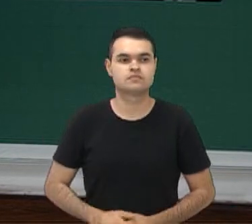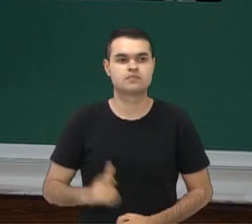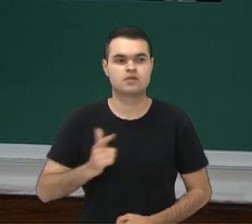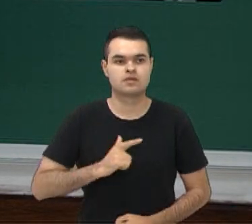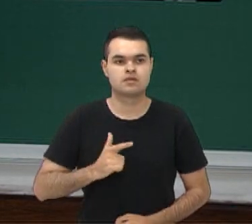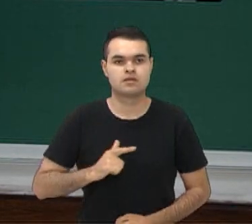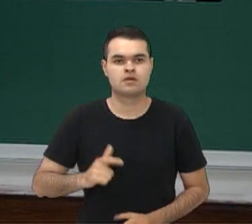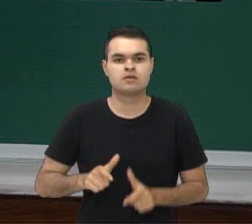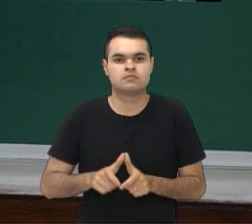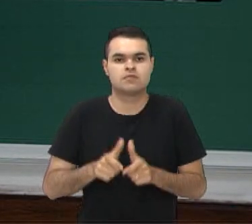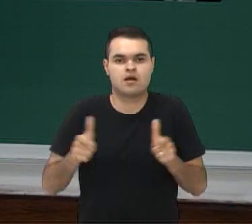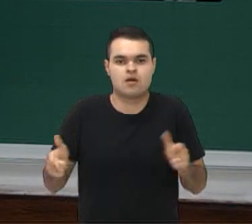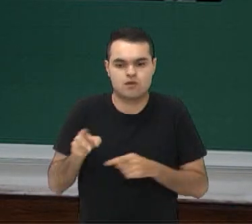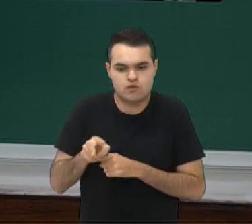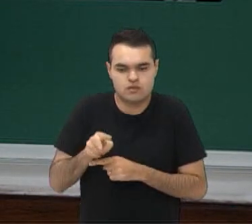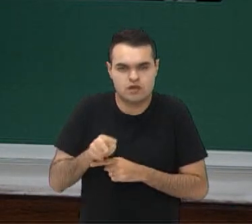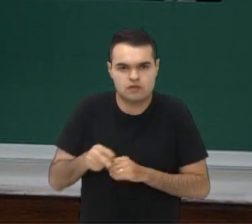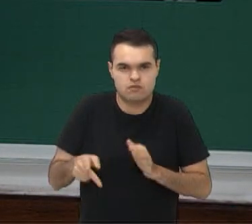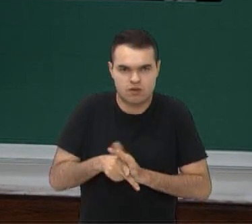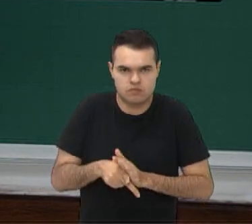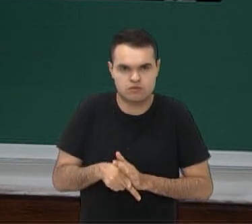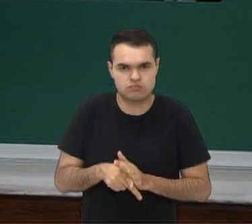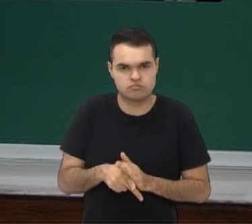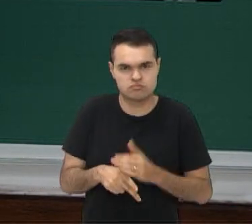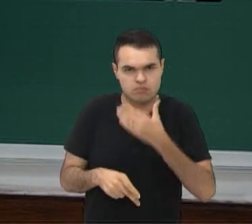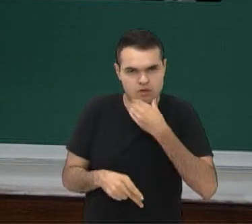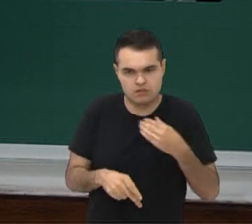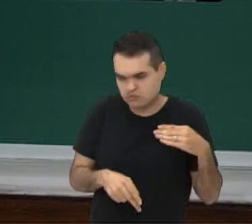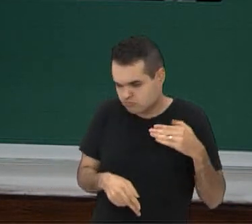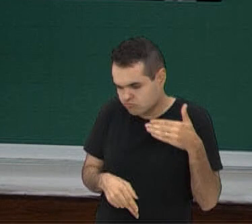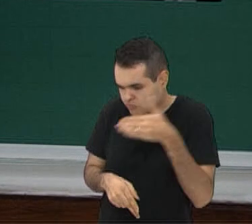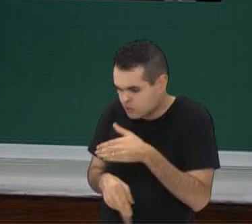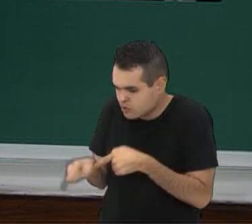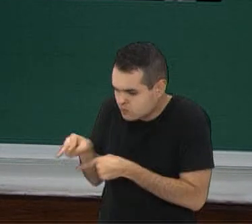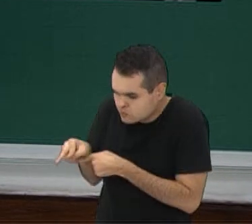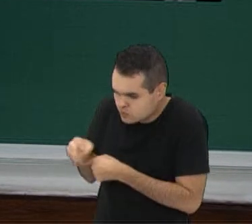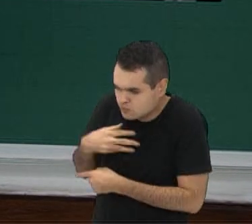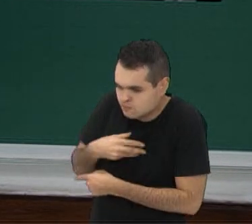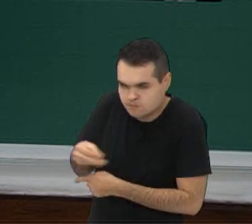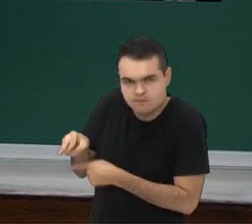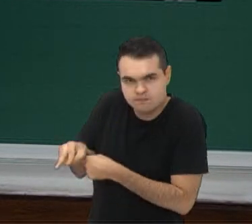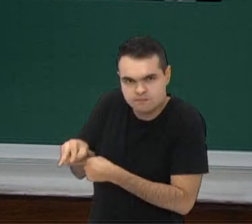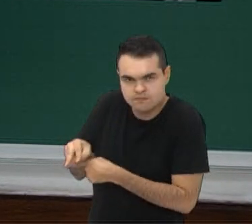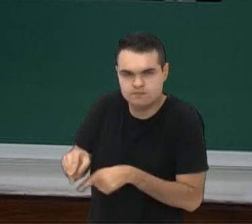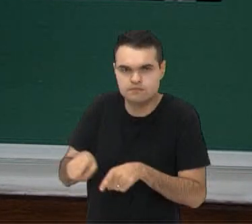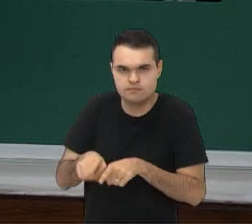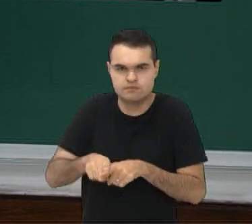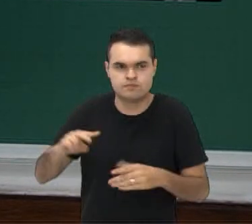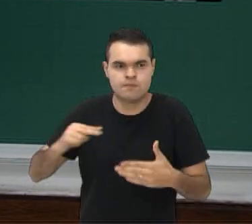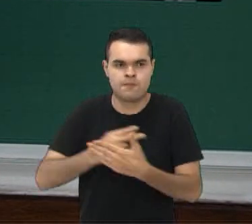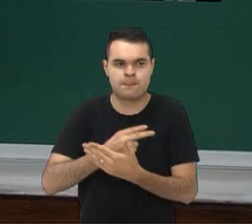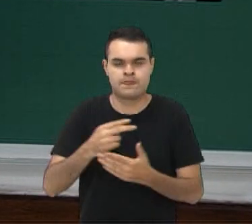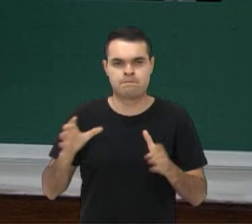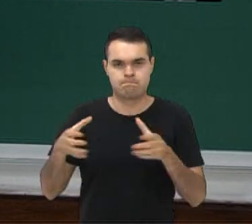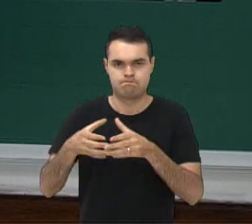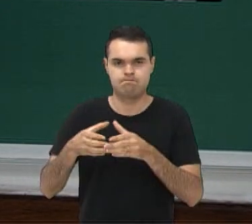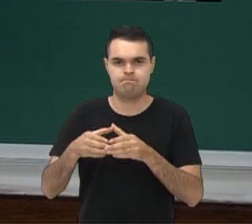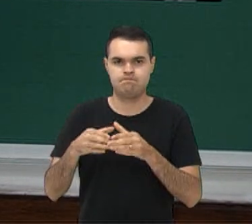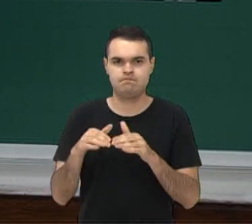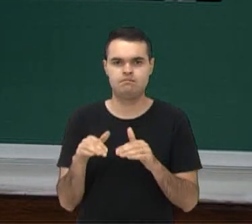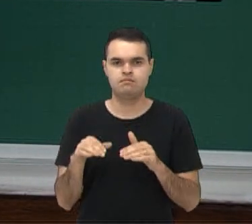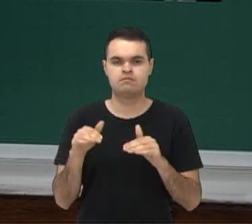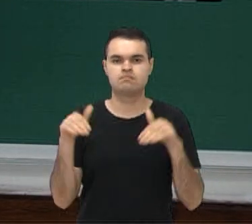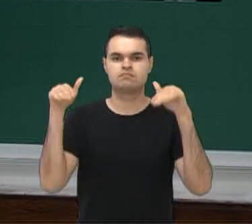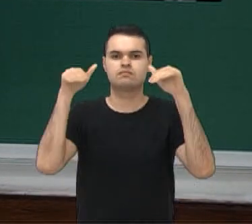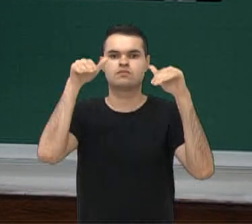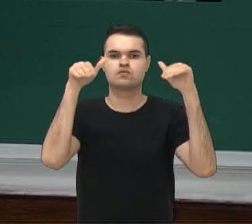maior cuidado parental do macho. O macho ele participa do cuidado com a prole. Isso acontece entre os suricatos, como eu mencionei há pouco, que nós